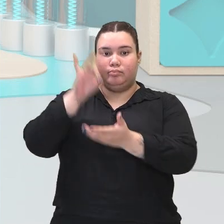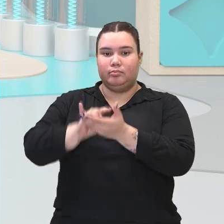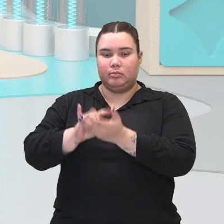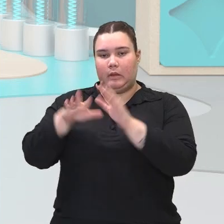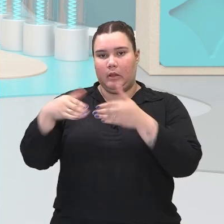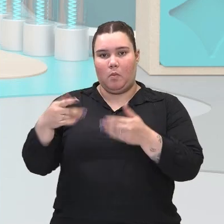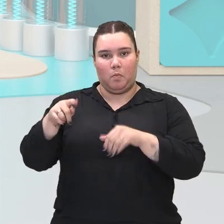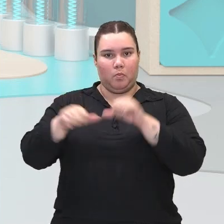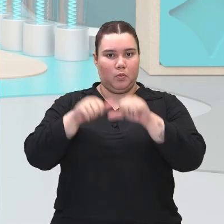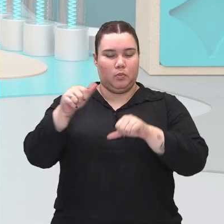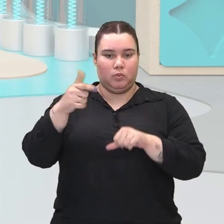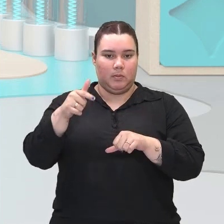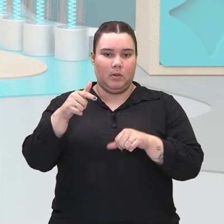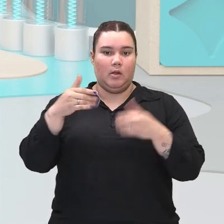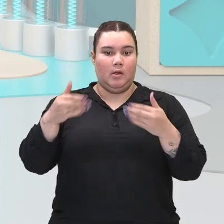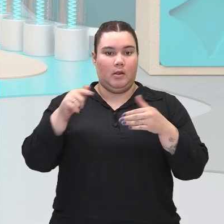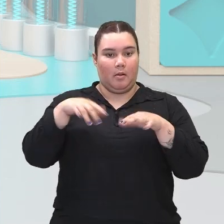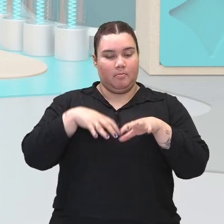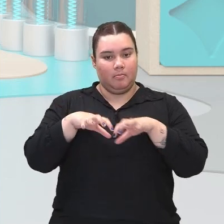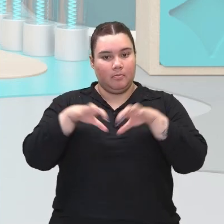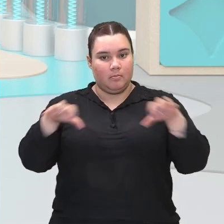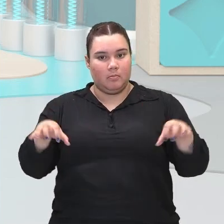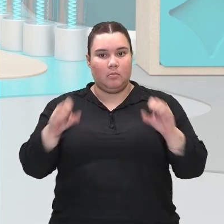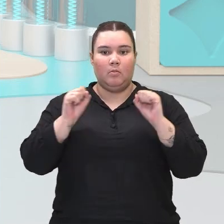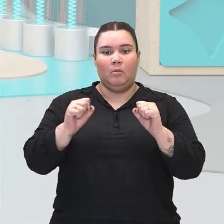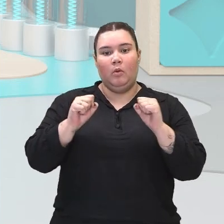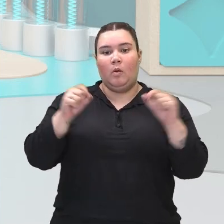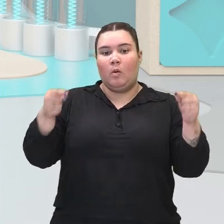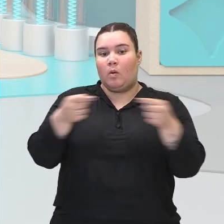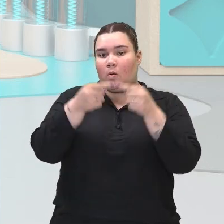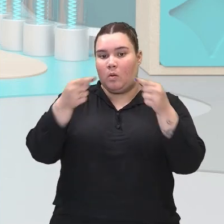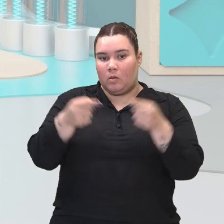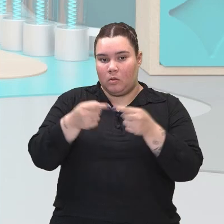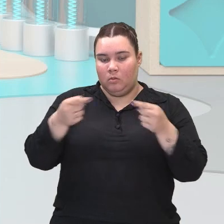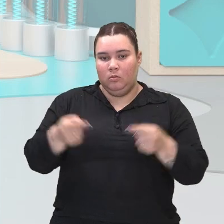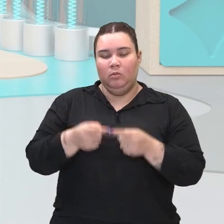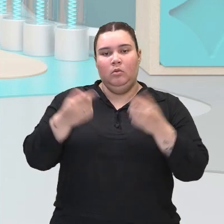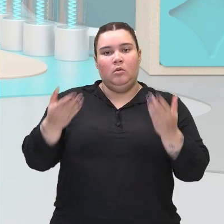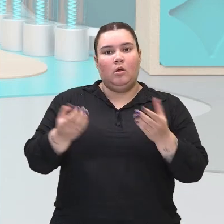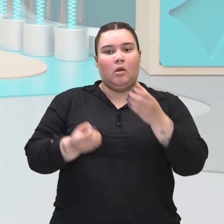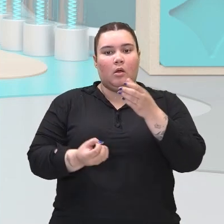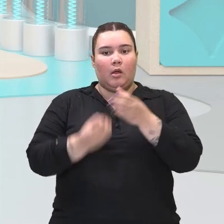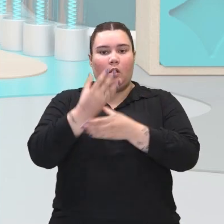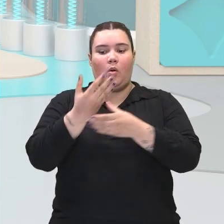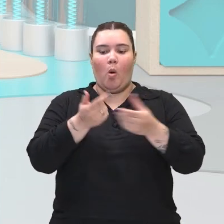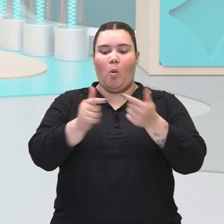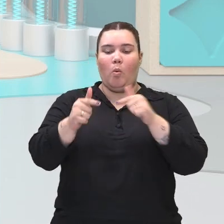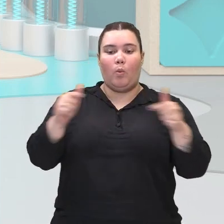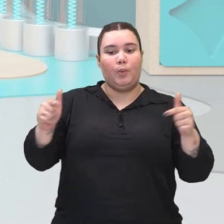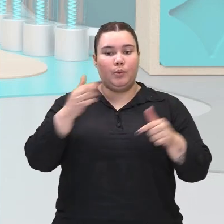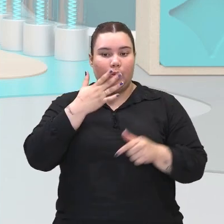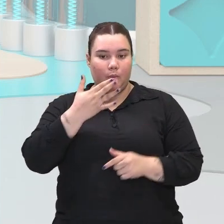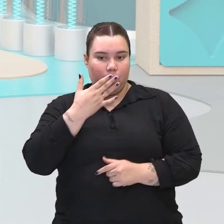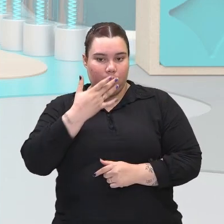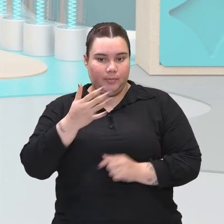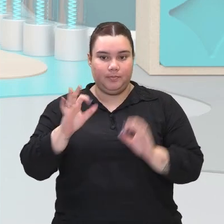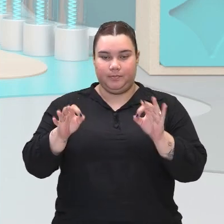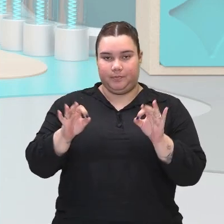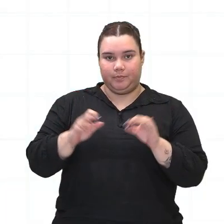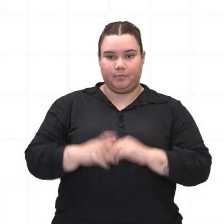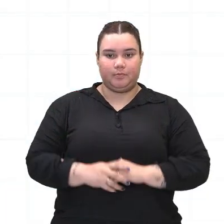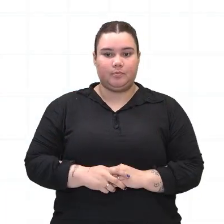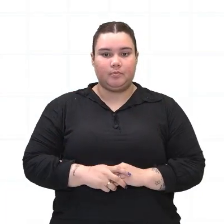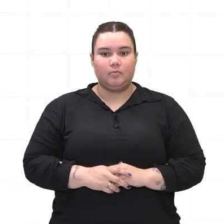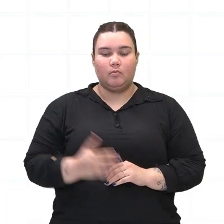são divididas, também elas podem ser combinadas, e assim elas vão derivar outras cores.